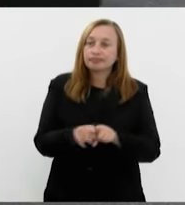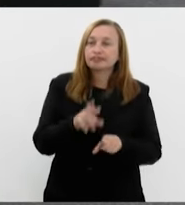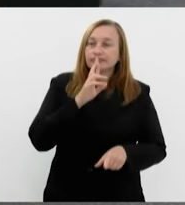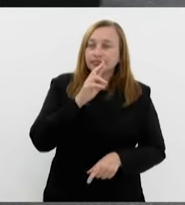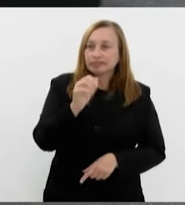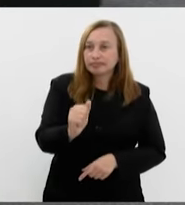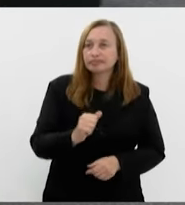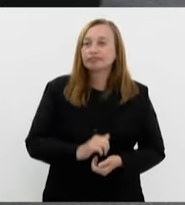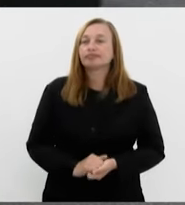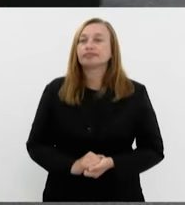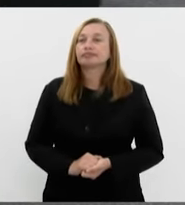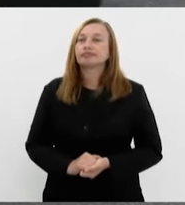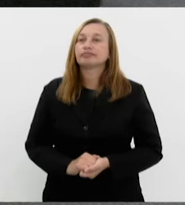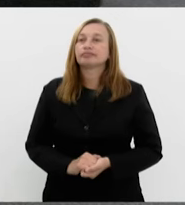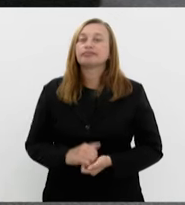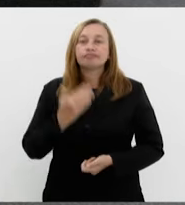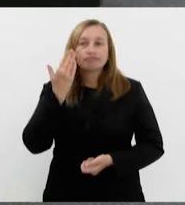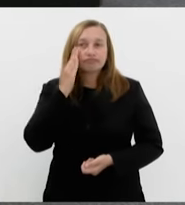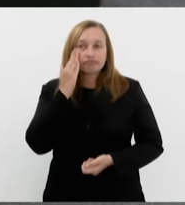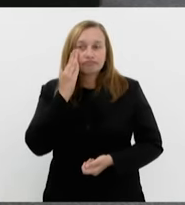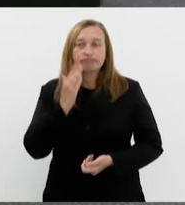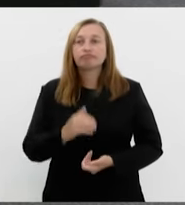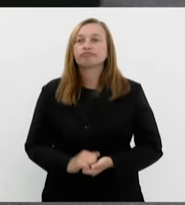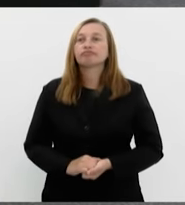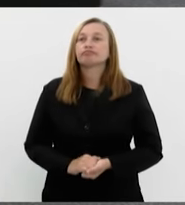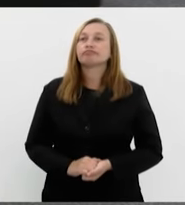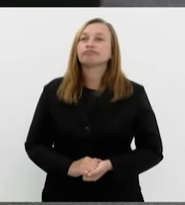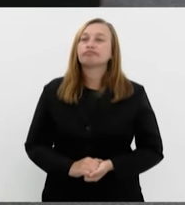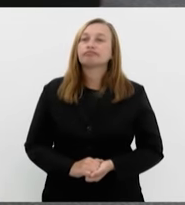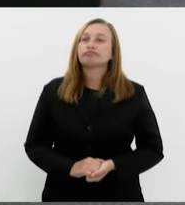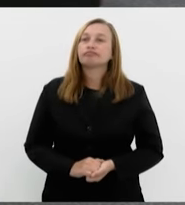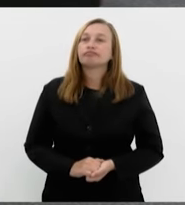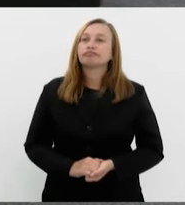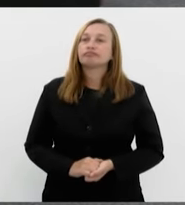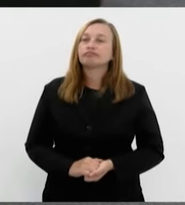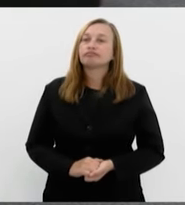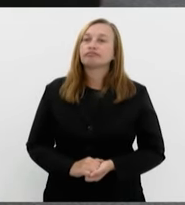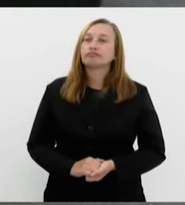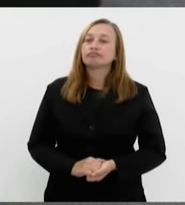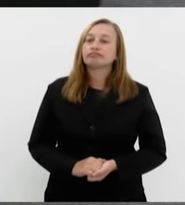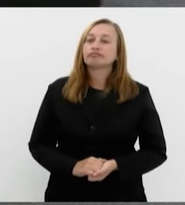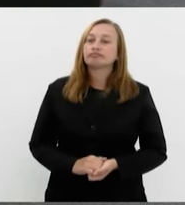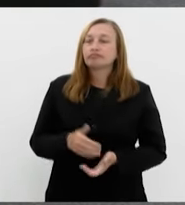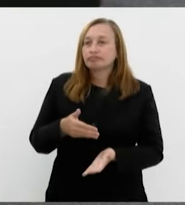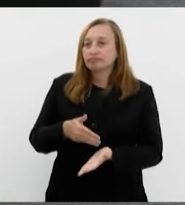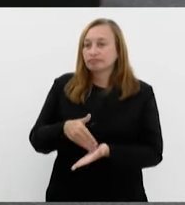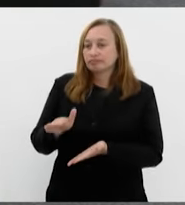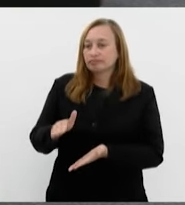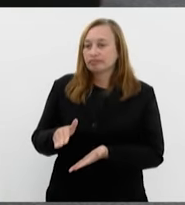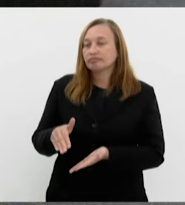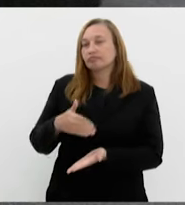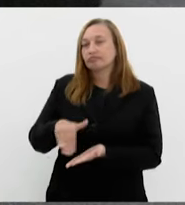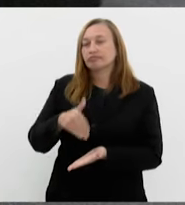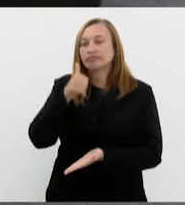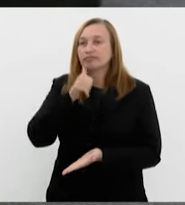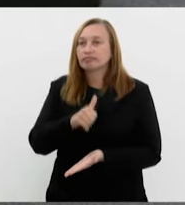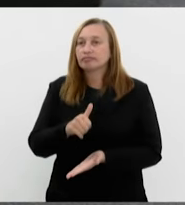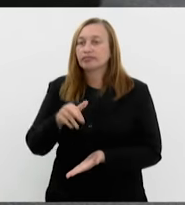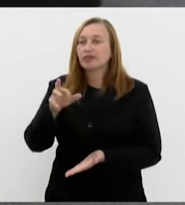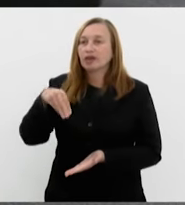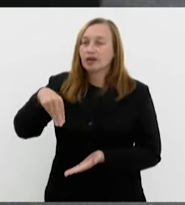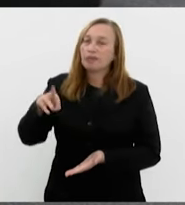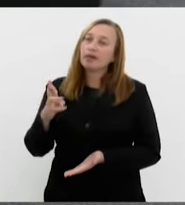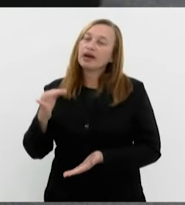materialidade para, de uma vez por todas, derrubar a secretária Maria Rosa. E queria fazer uma